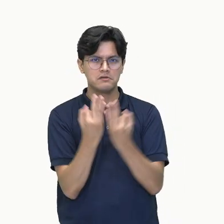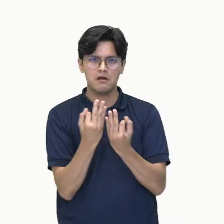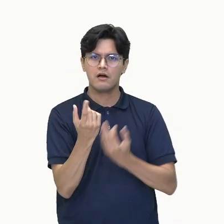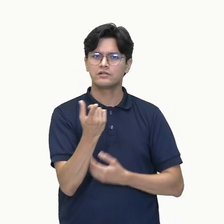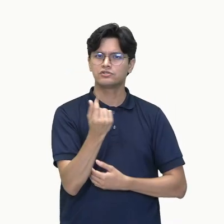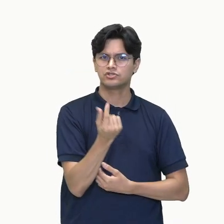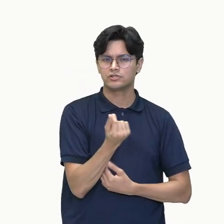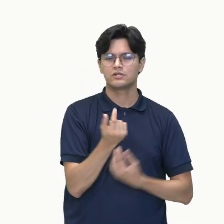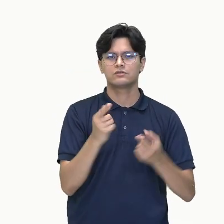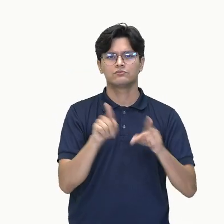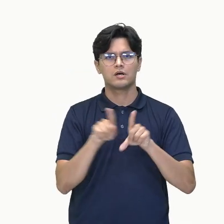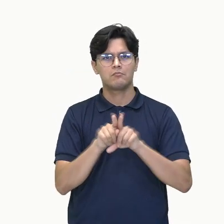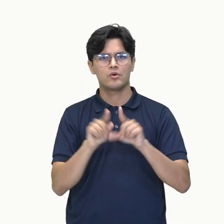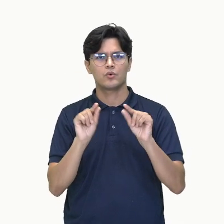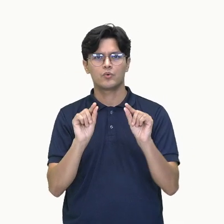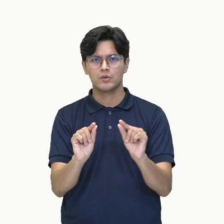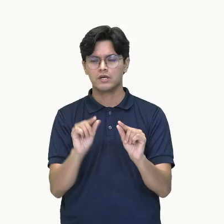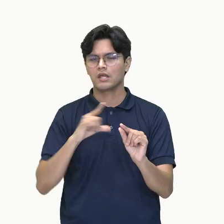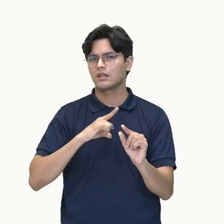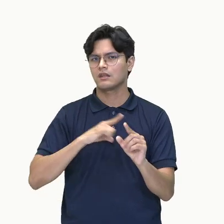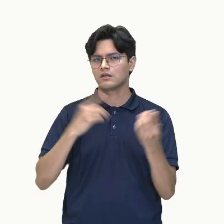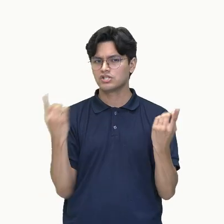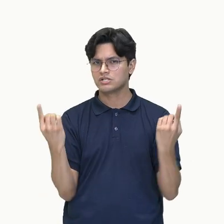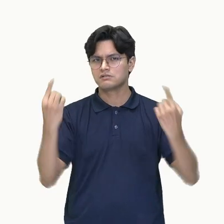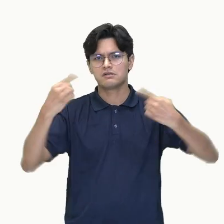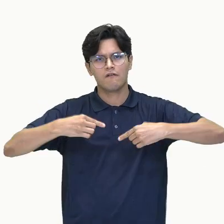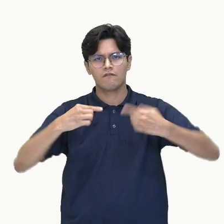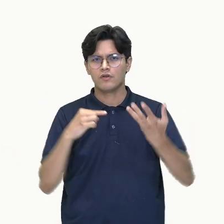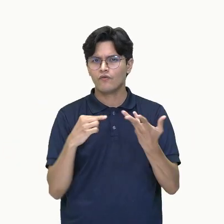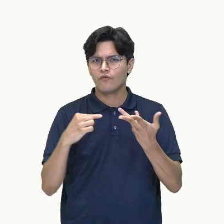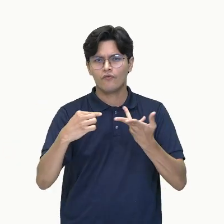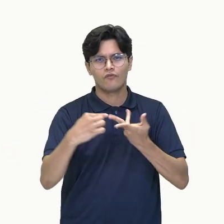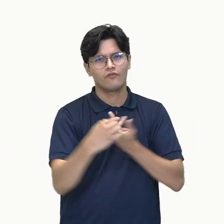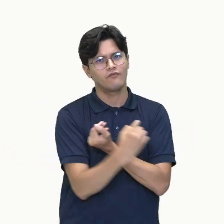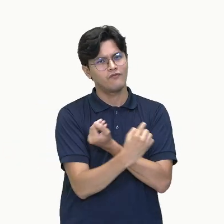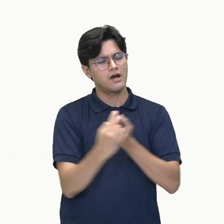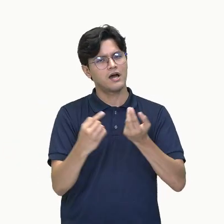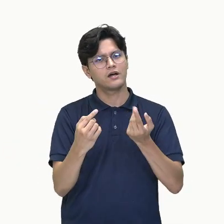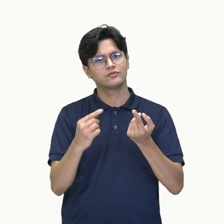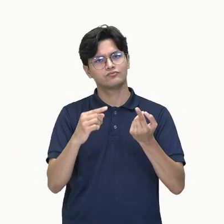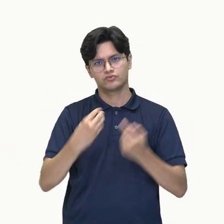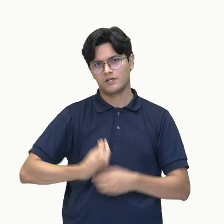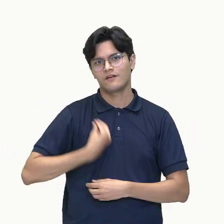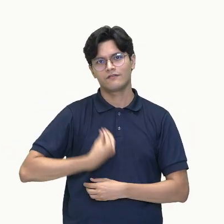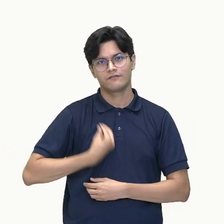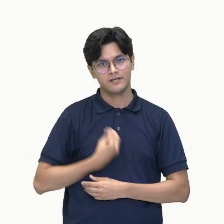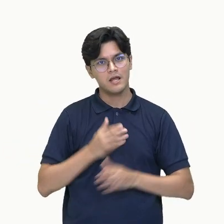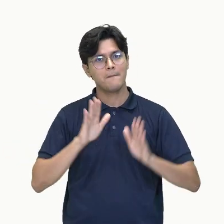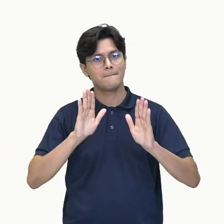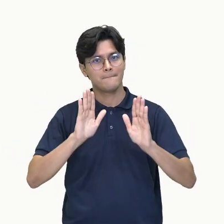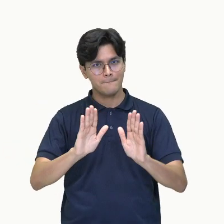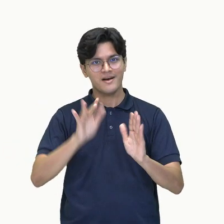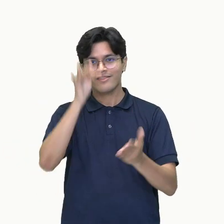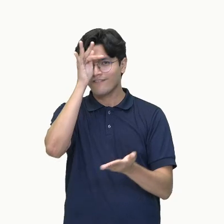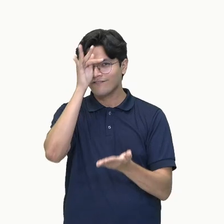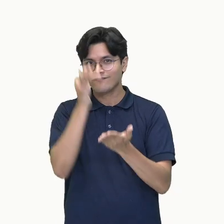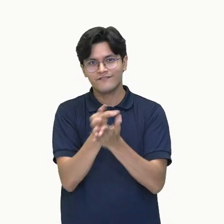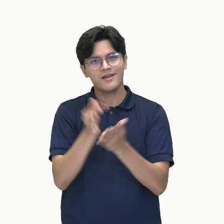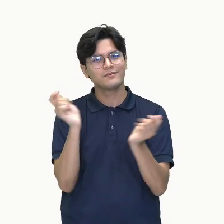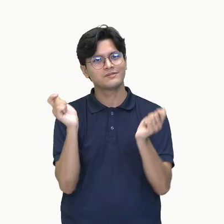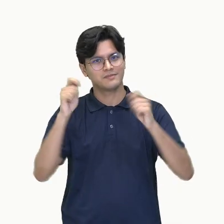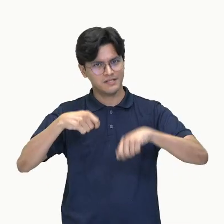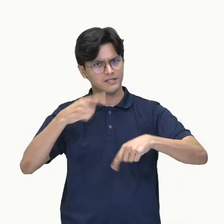financeiros, desafios existenciais. Mas, mais do que isso, a fé nos ajuda